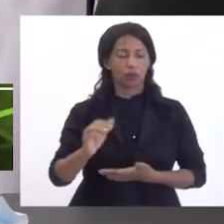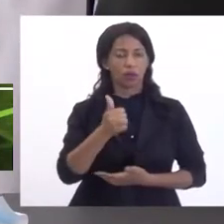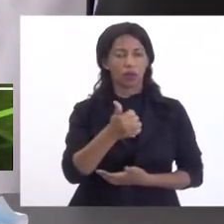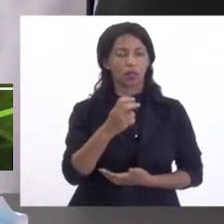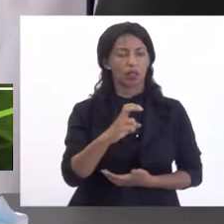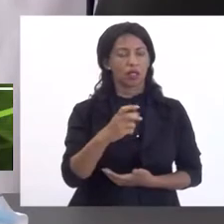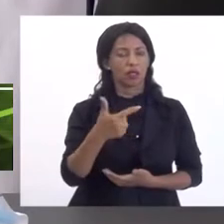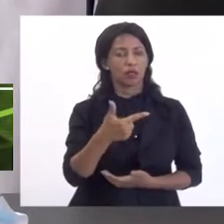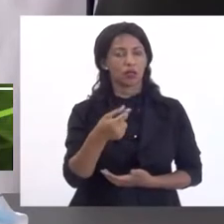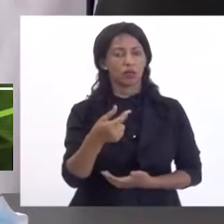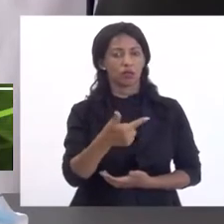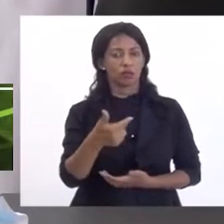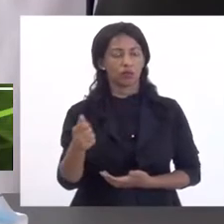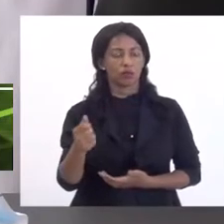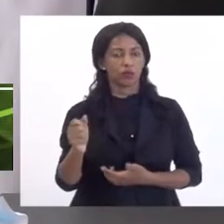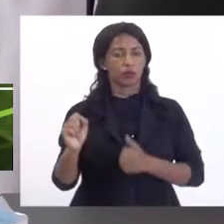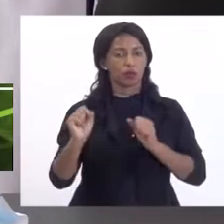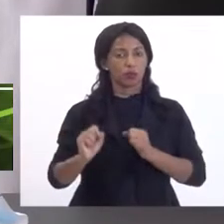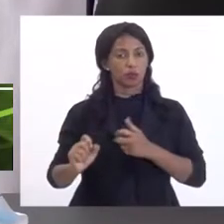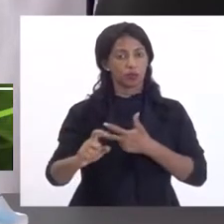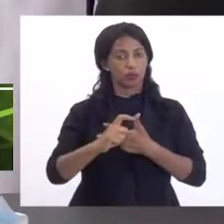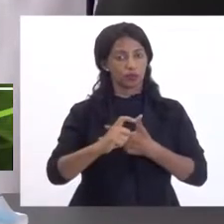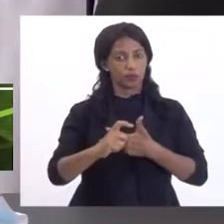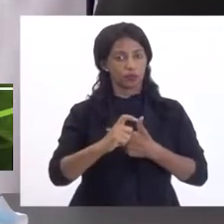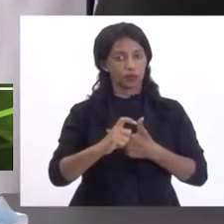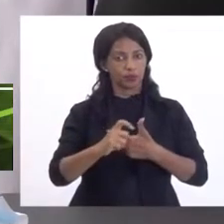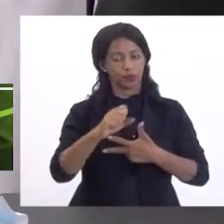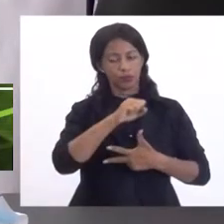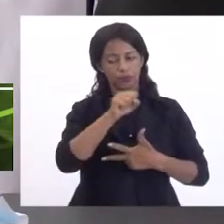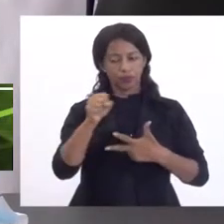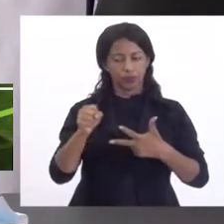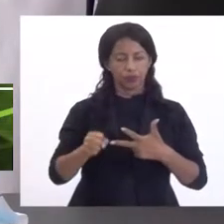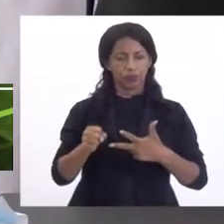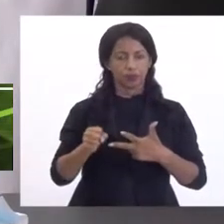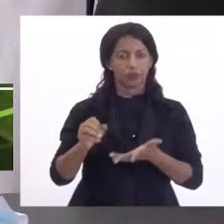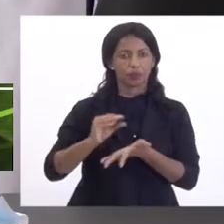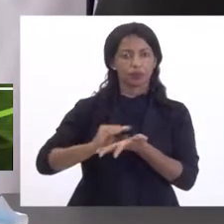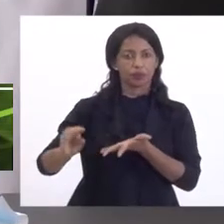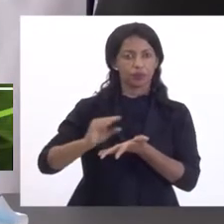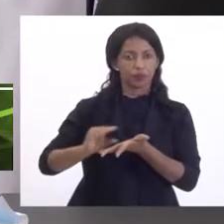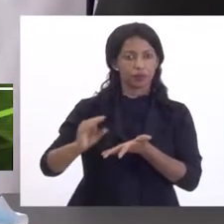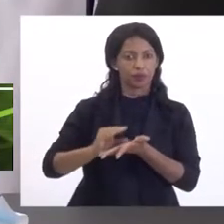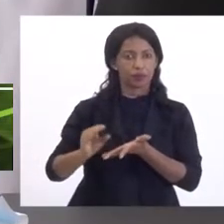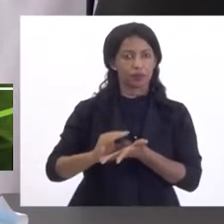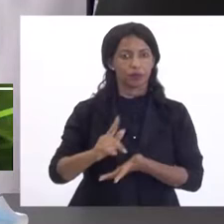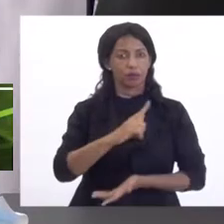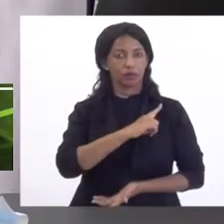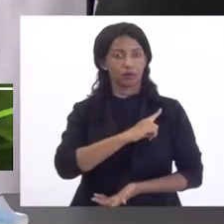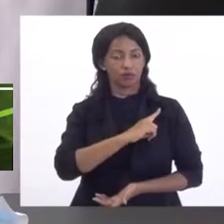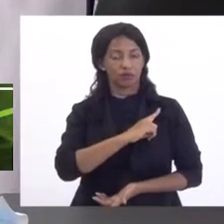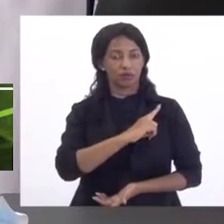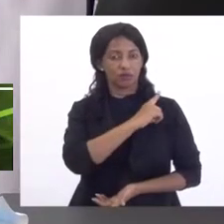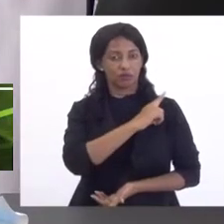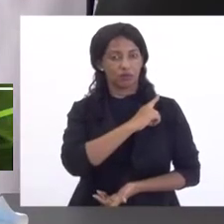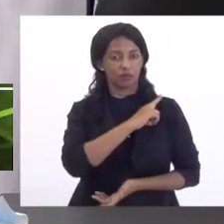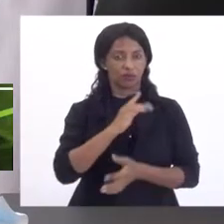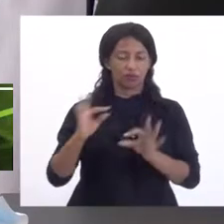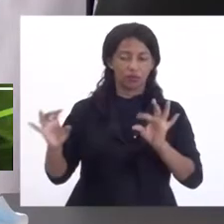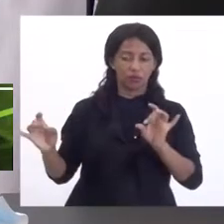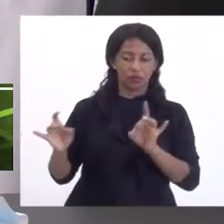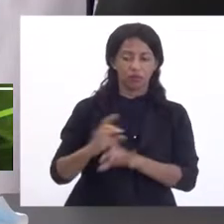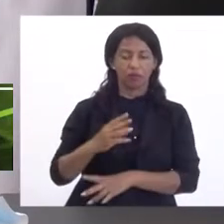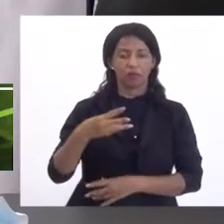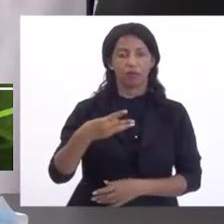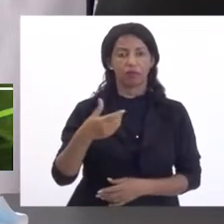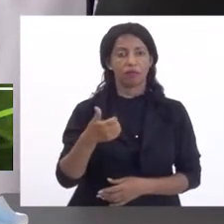15/2021 do Poder Executivo encaminha a prestação de contas da gestão do exercício encerrado em 31 de